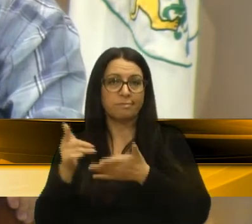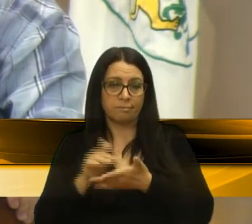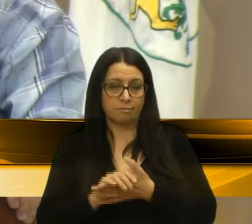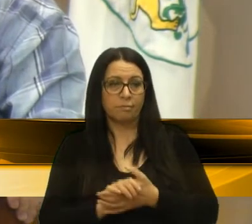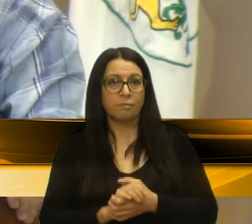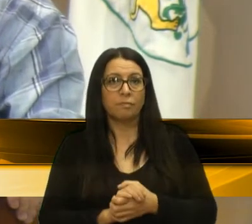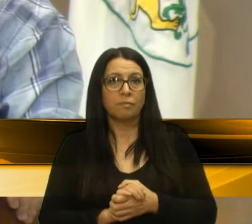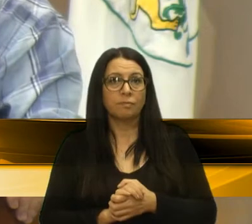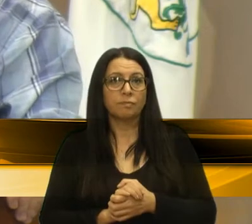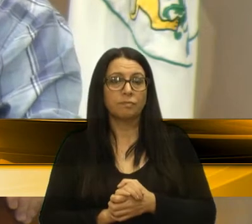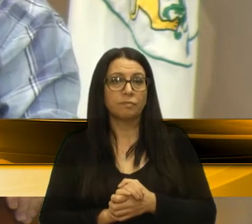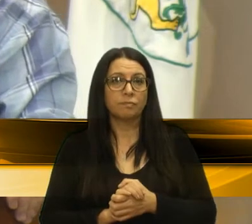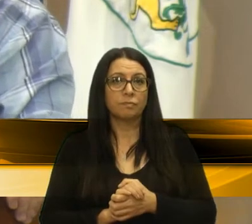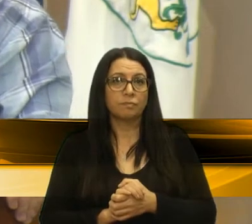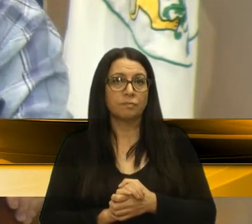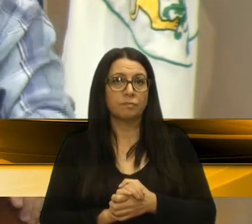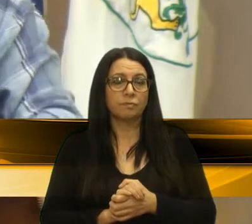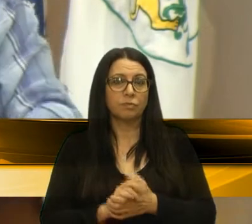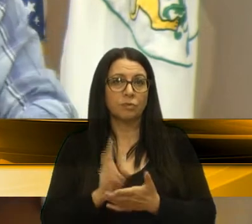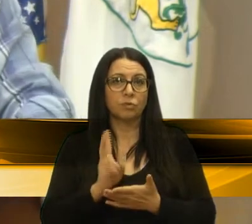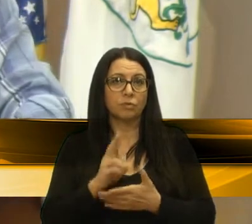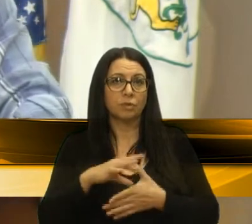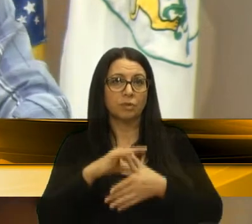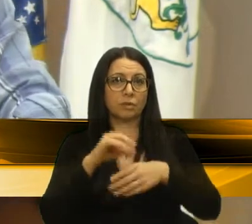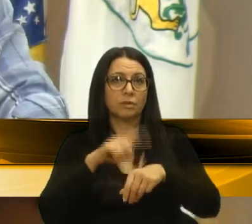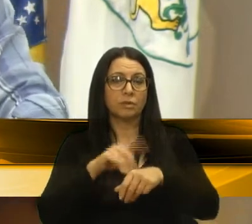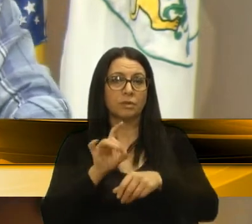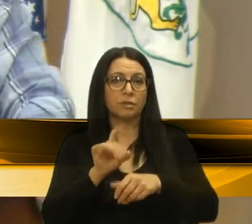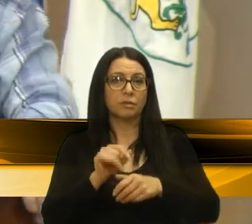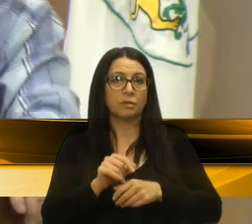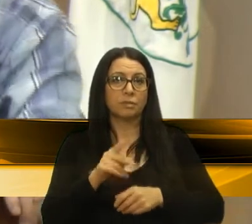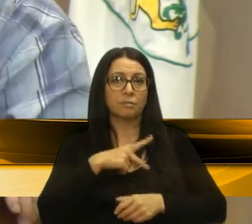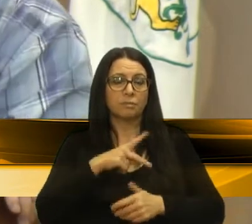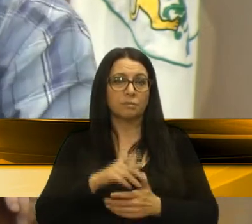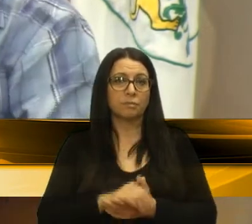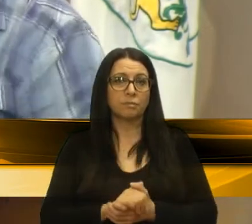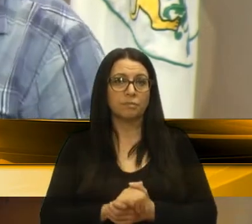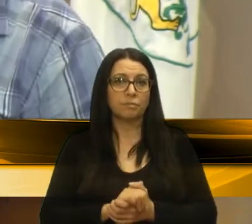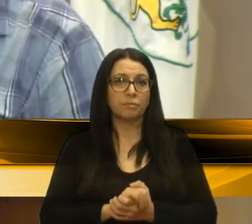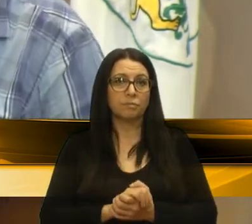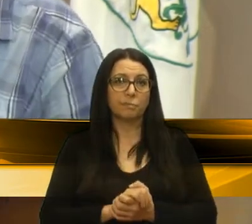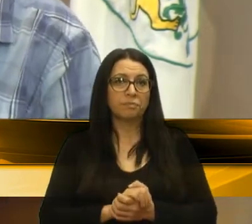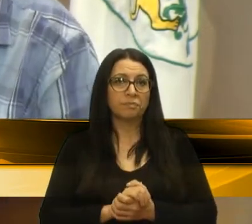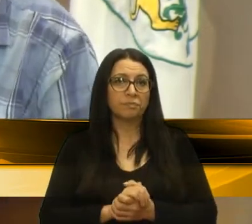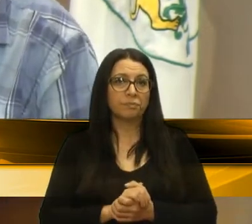eu já consigo já a declaração dele ser presidente e me permitiu